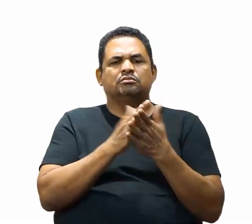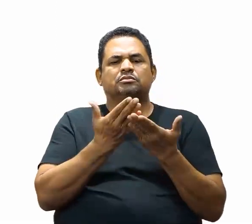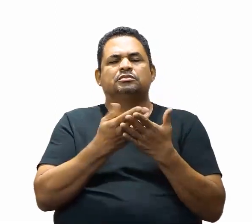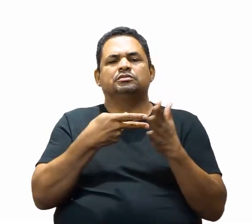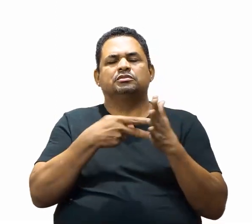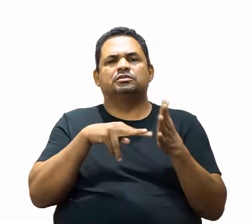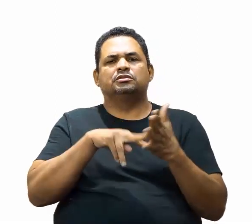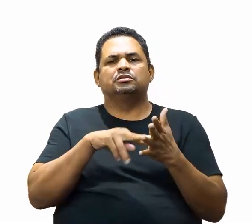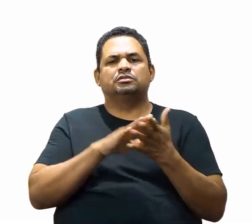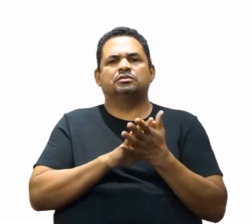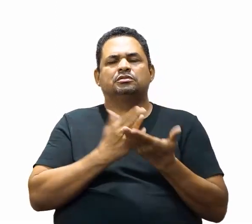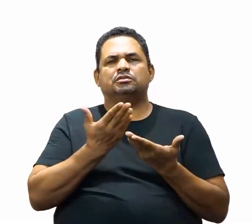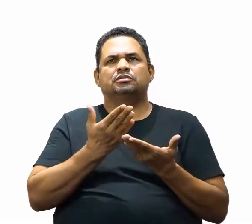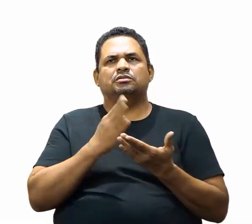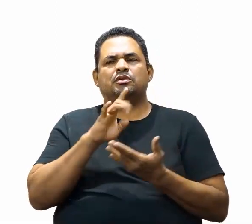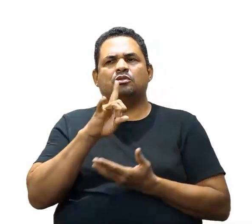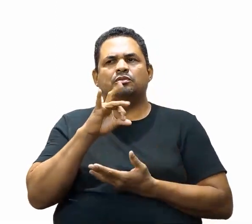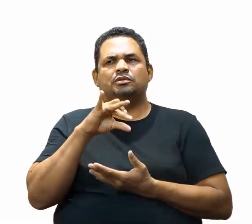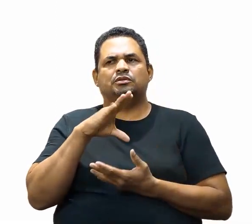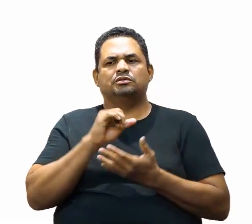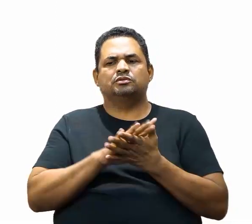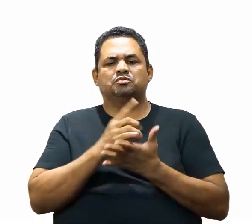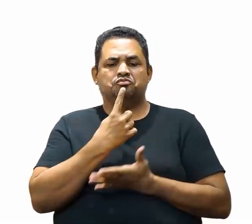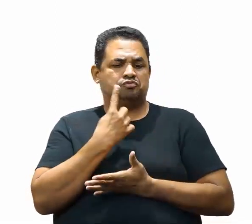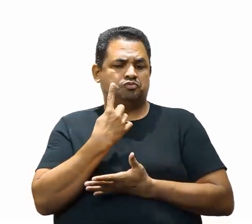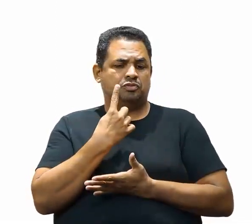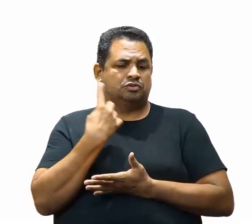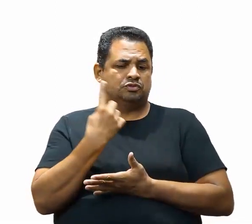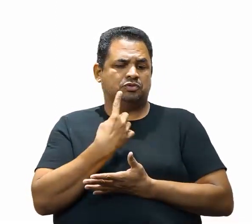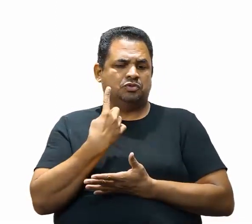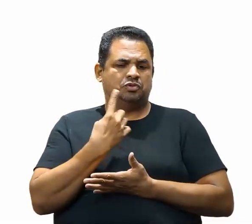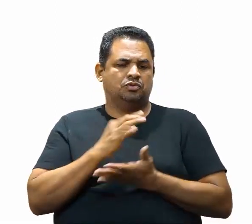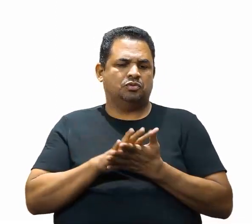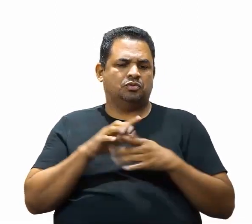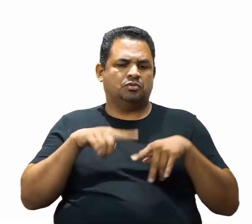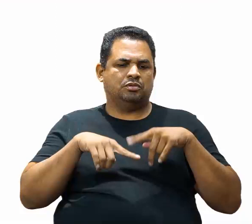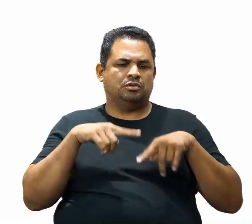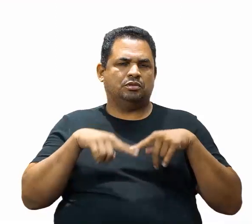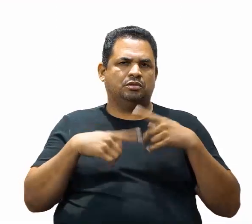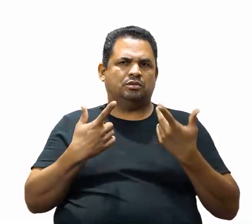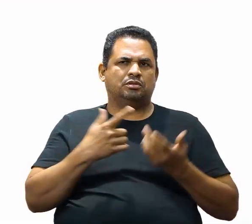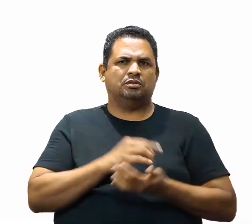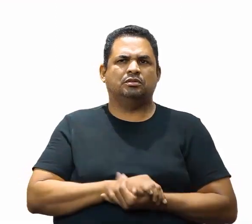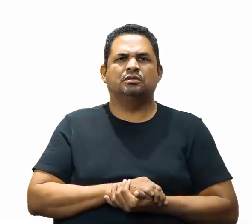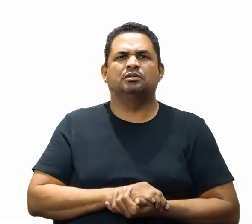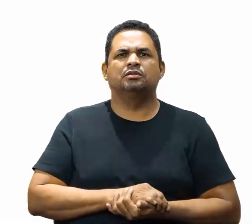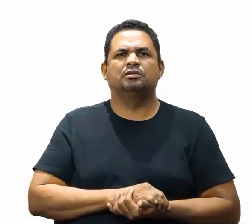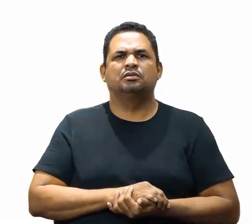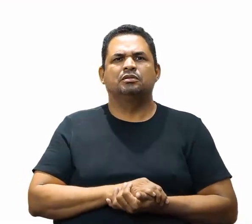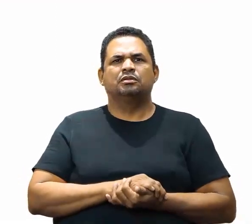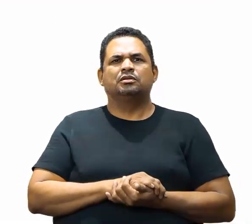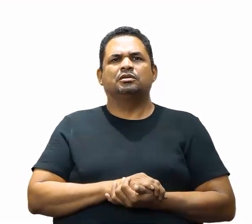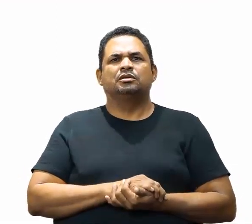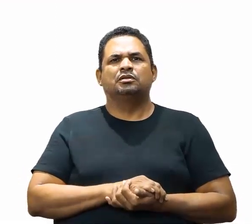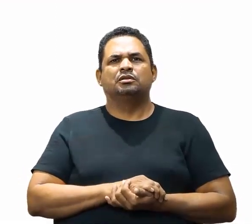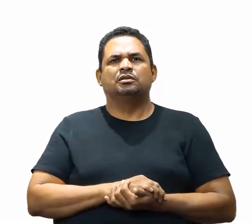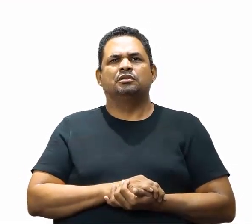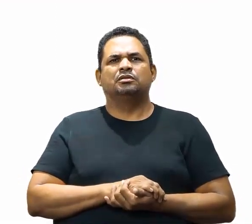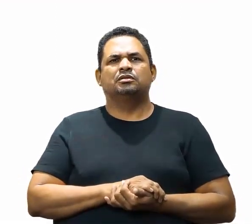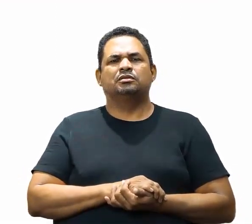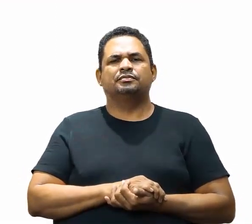uma coisa apenas. Tá? Por exemplo, no simples, ojos... Olhos, caça,